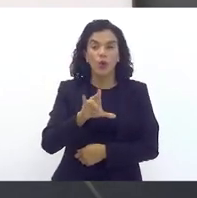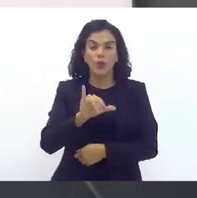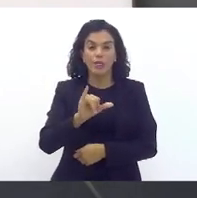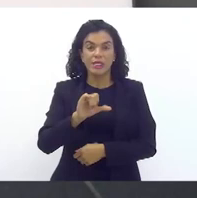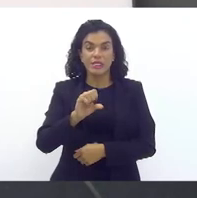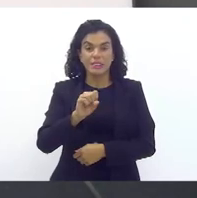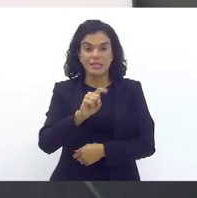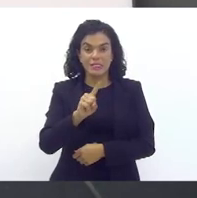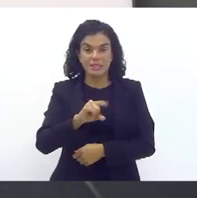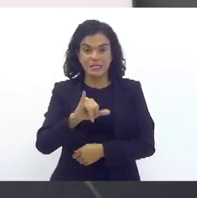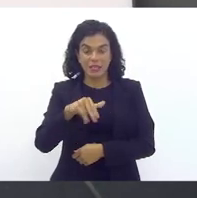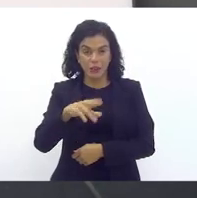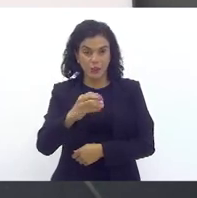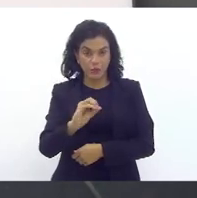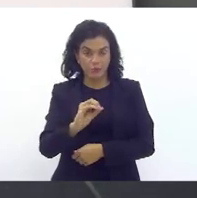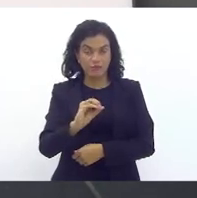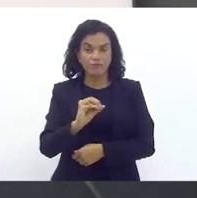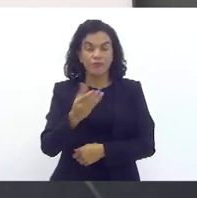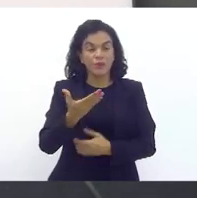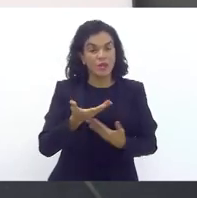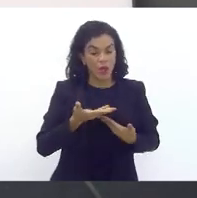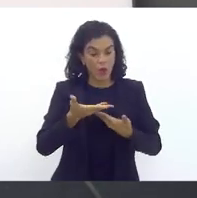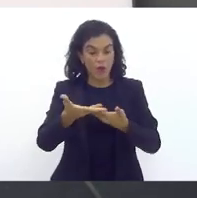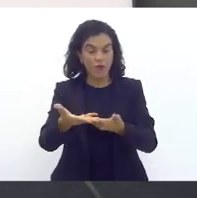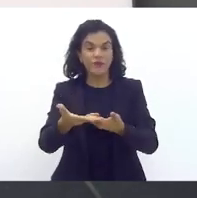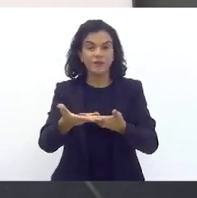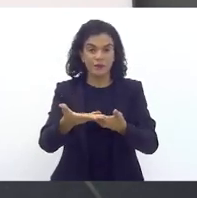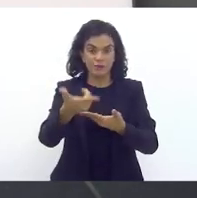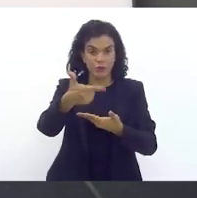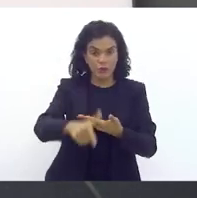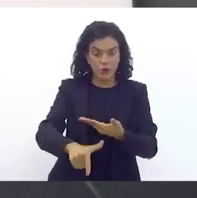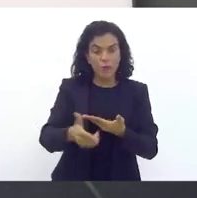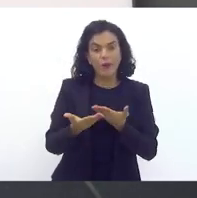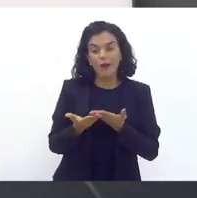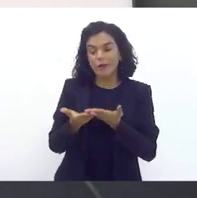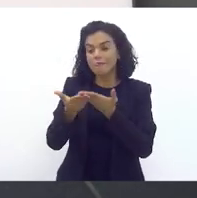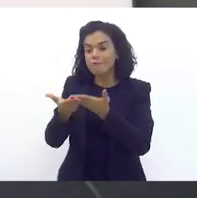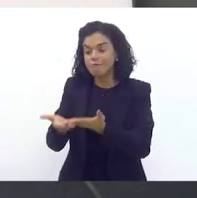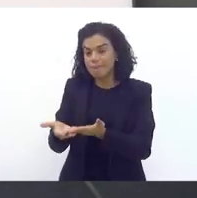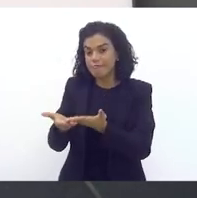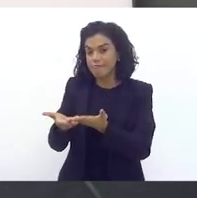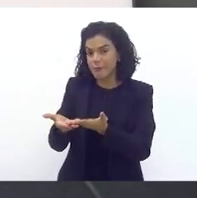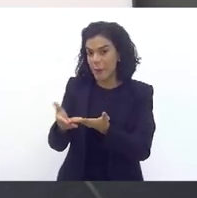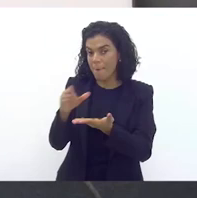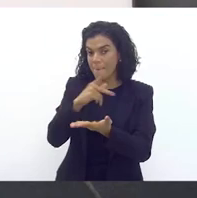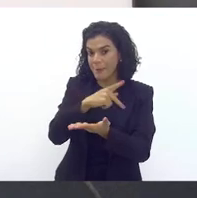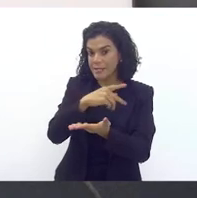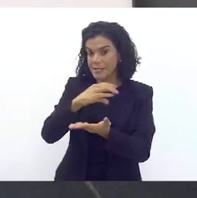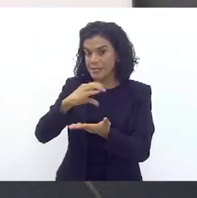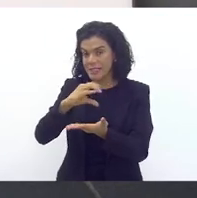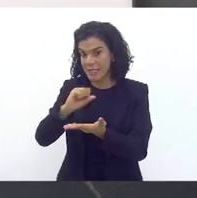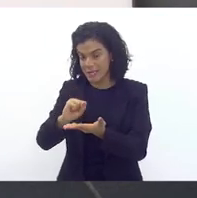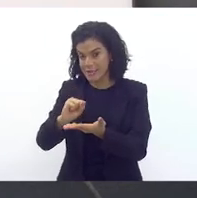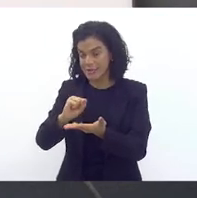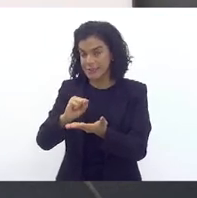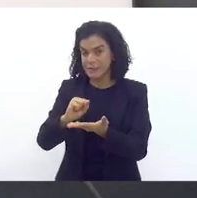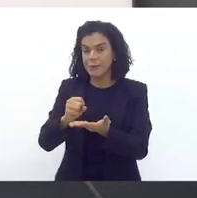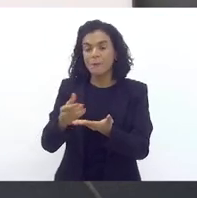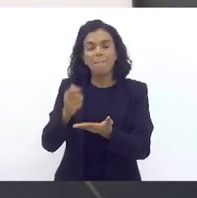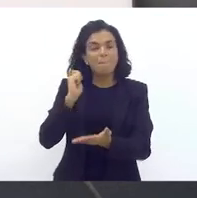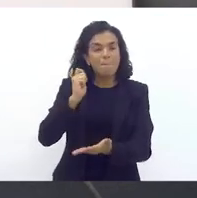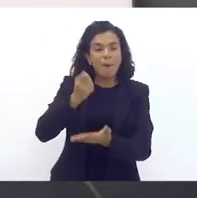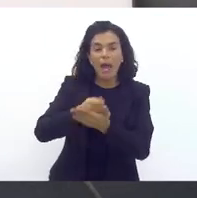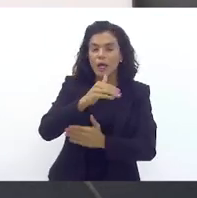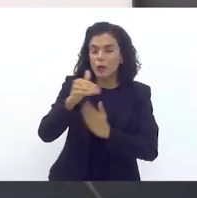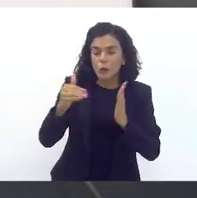nos reaproximar. Reaproximar para entregar plenamente o PCCS. Paga todo o direito